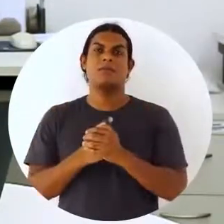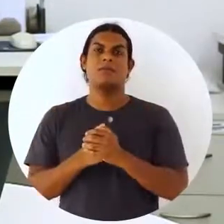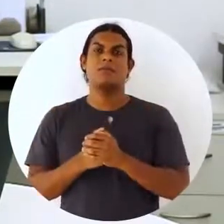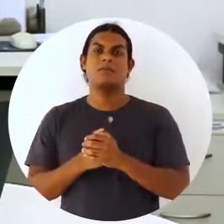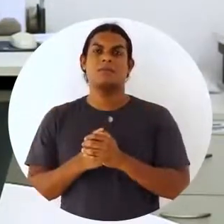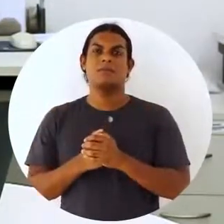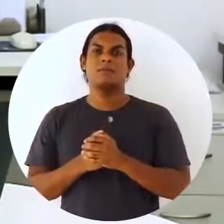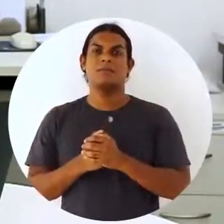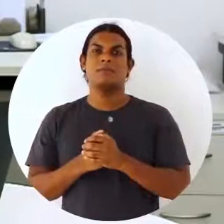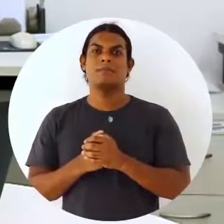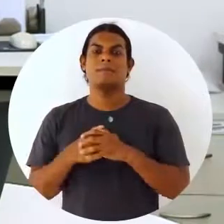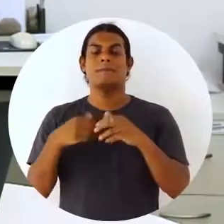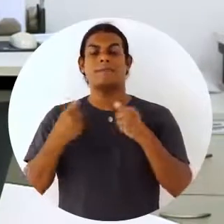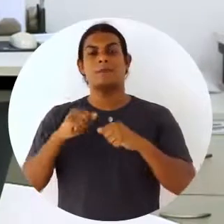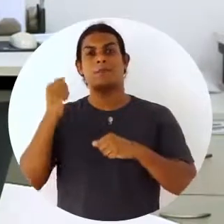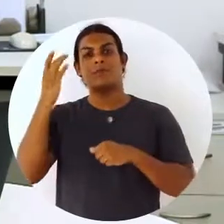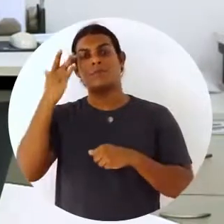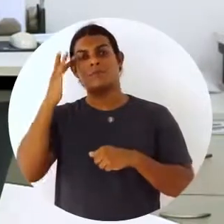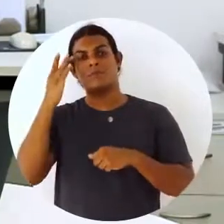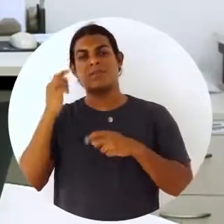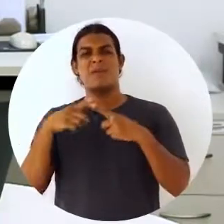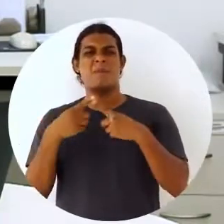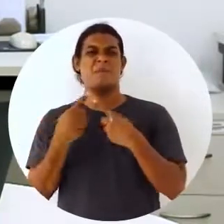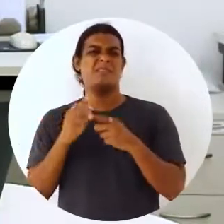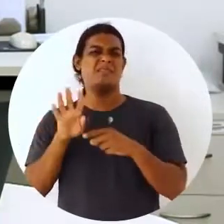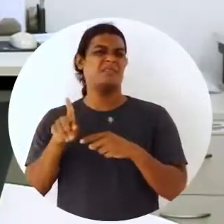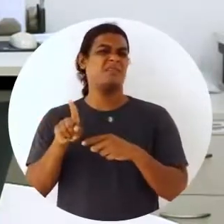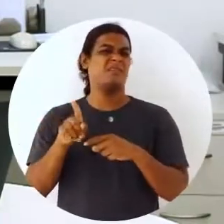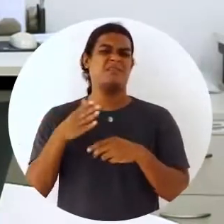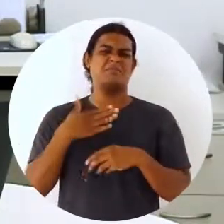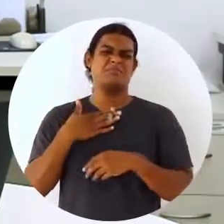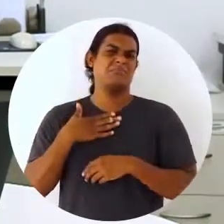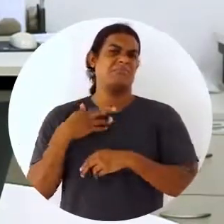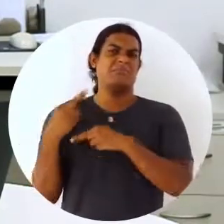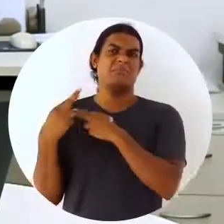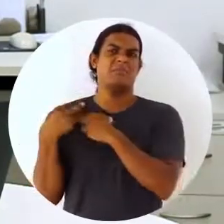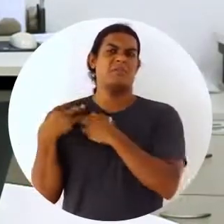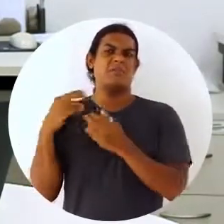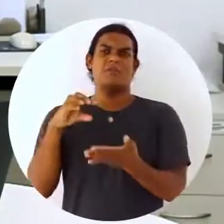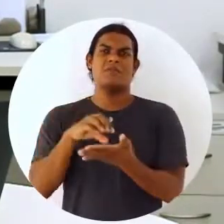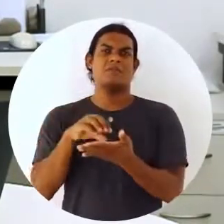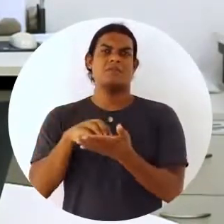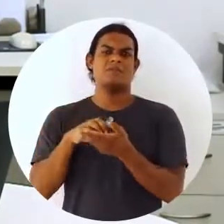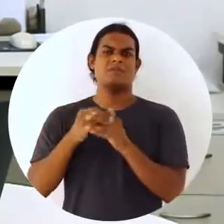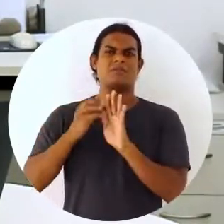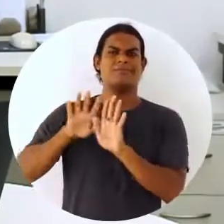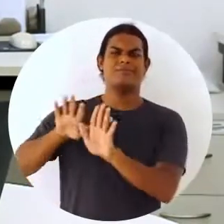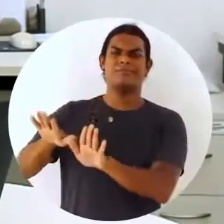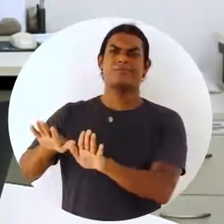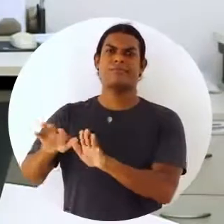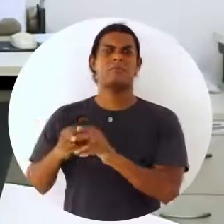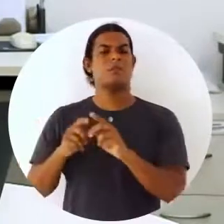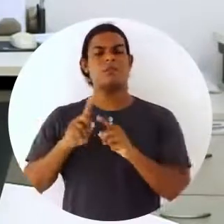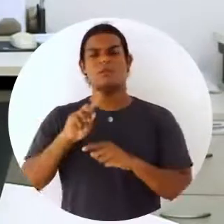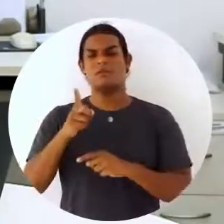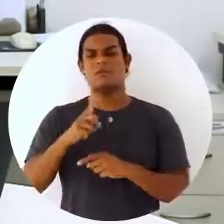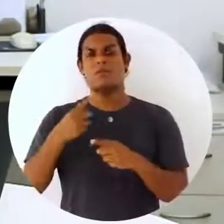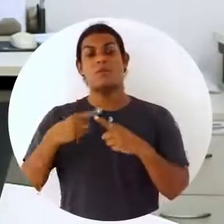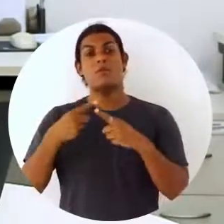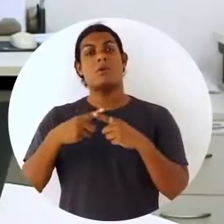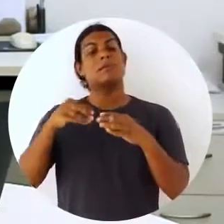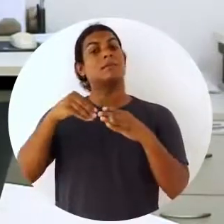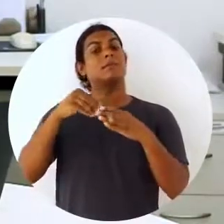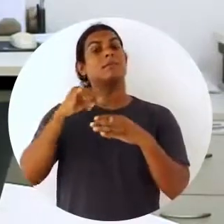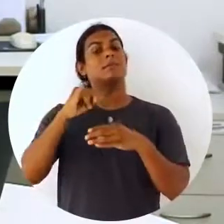gente pode pensar, mas isso não seria um papel que está muito distante da nossa realidade? Não, porque se a biblioteca